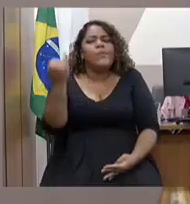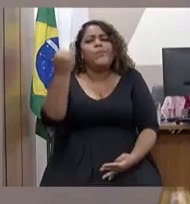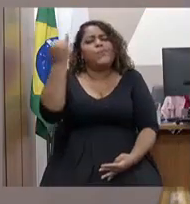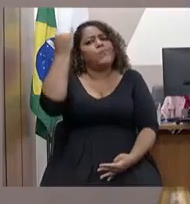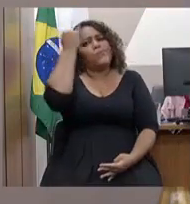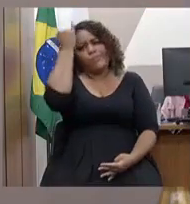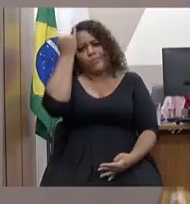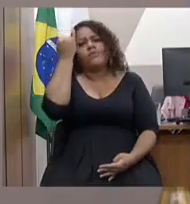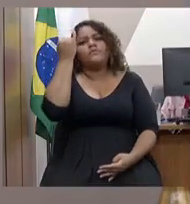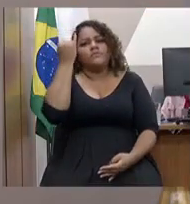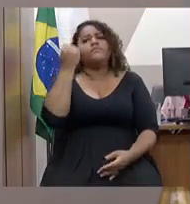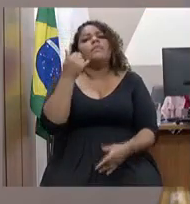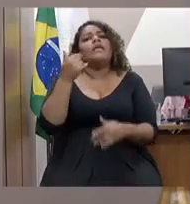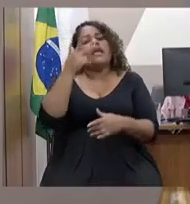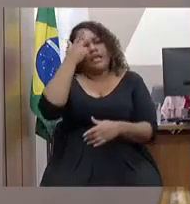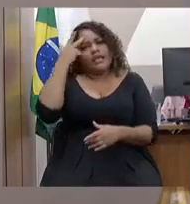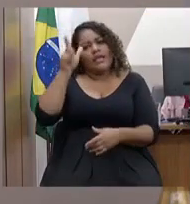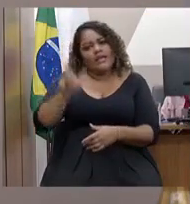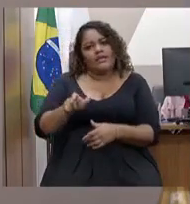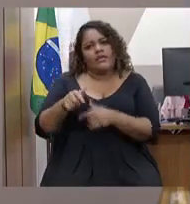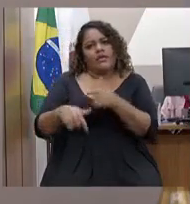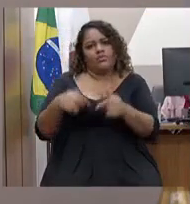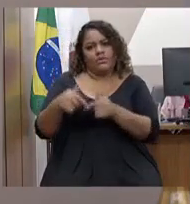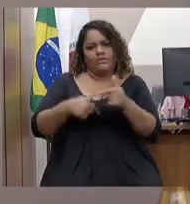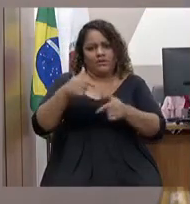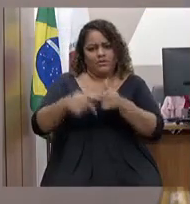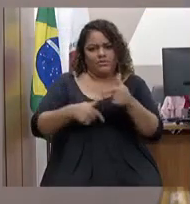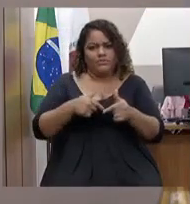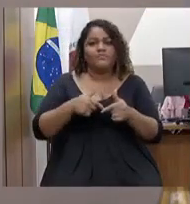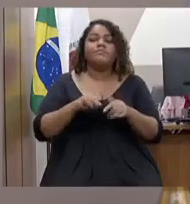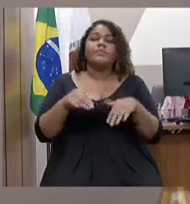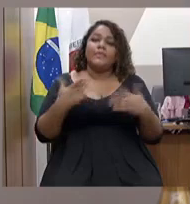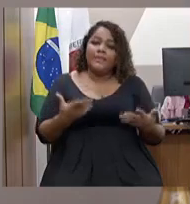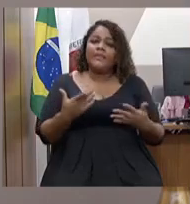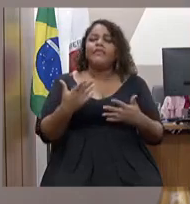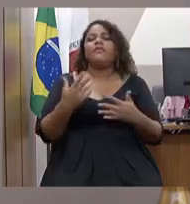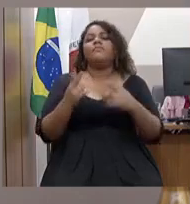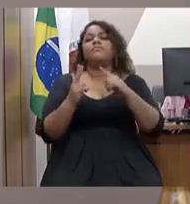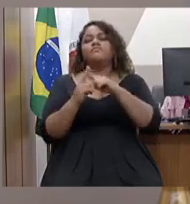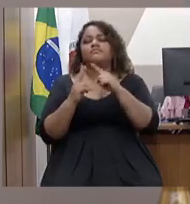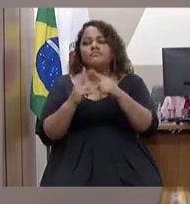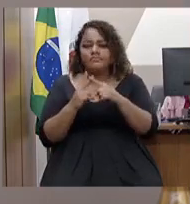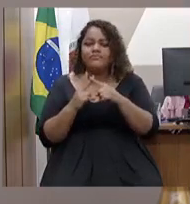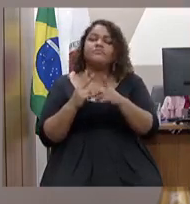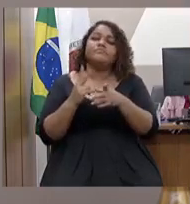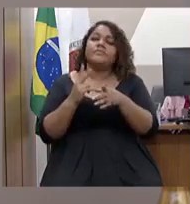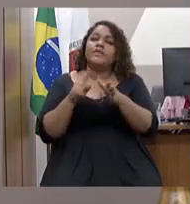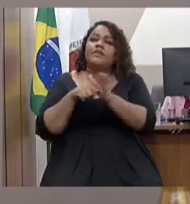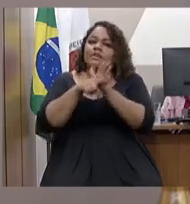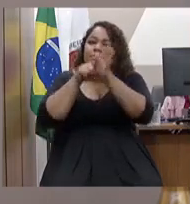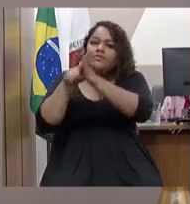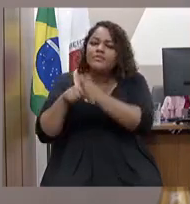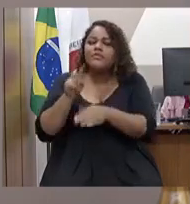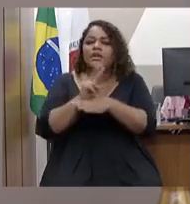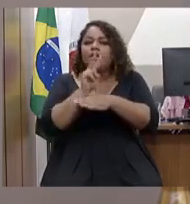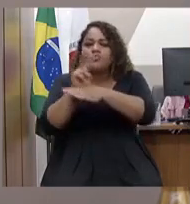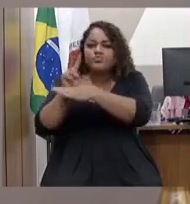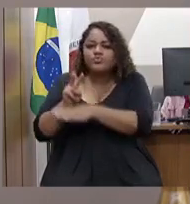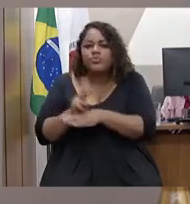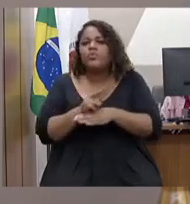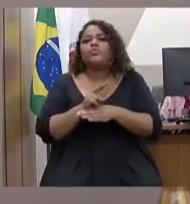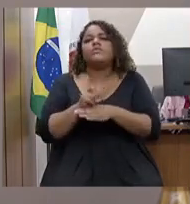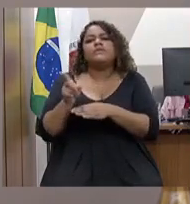a esses auditores fiscais E auditoras incansáveis lutadores para melhorar um ambiente de trabalho minha